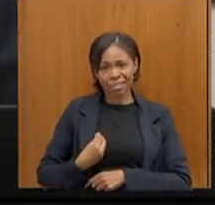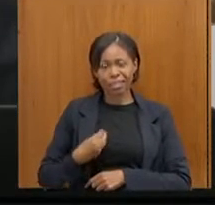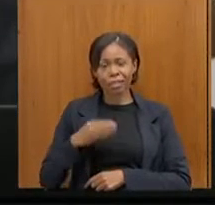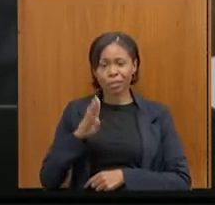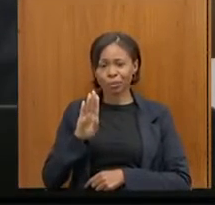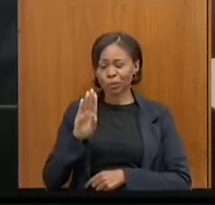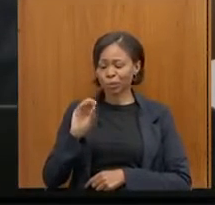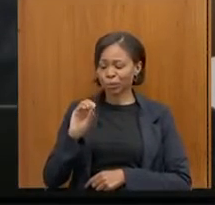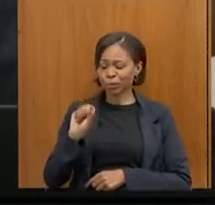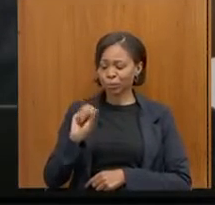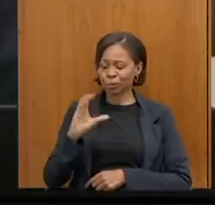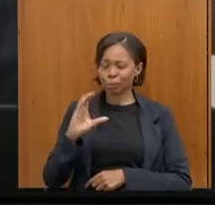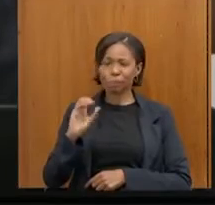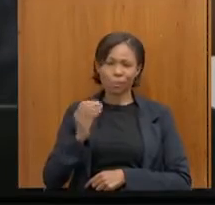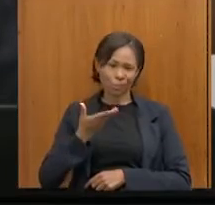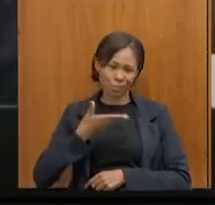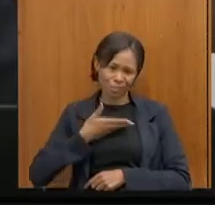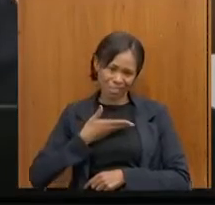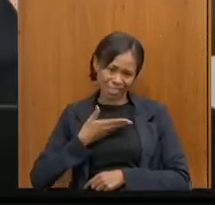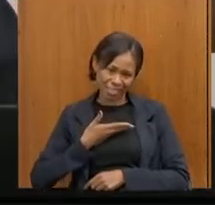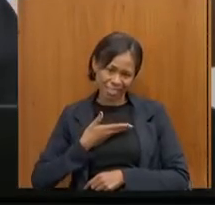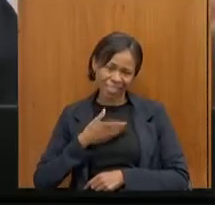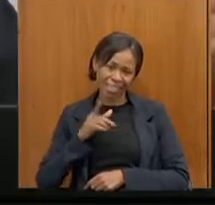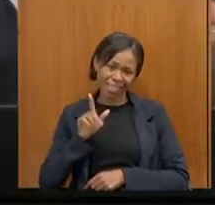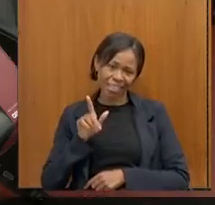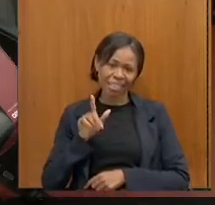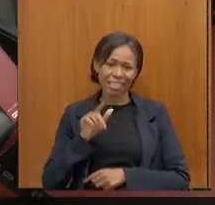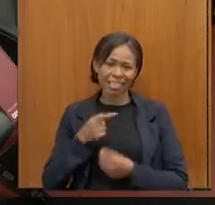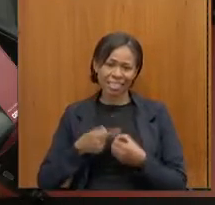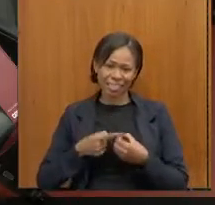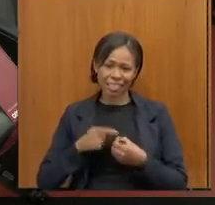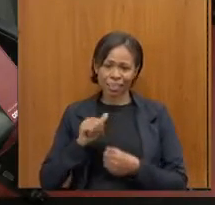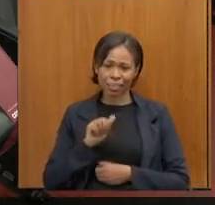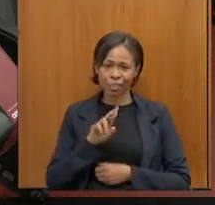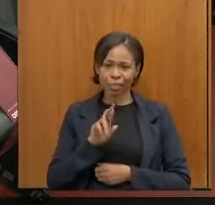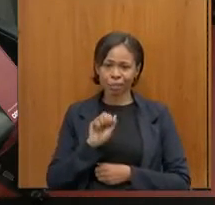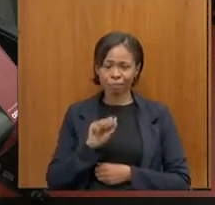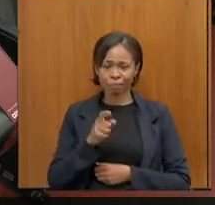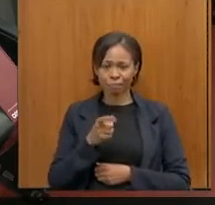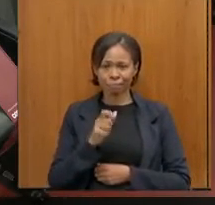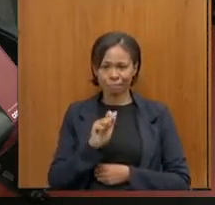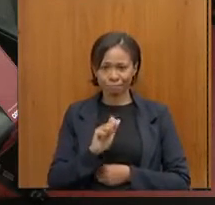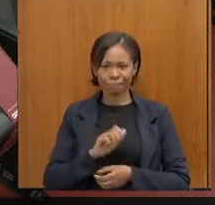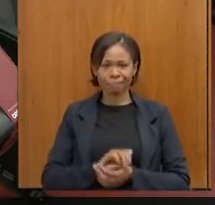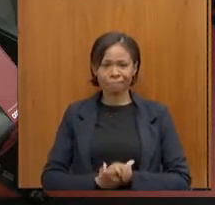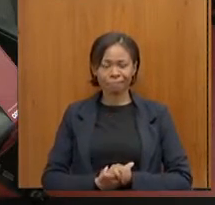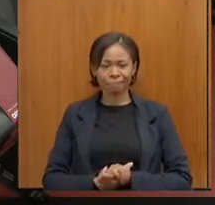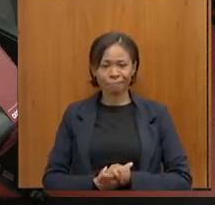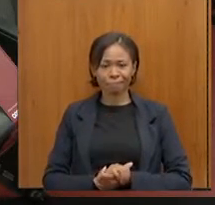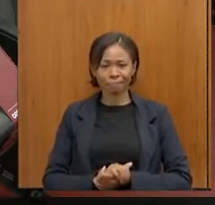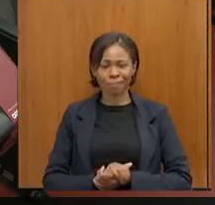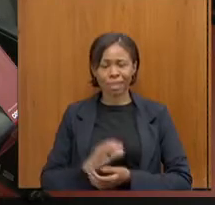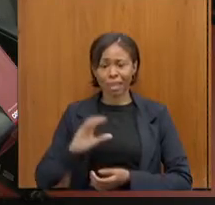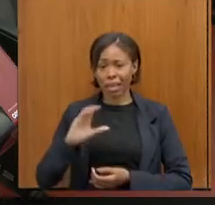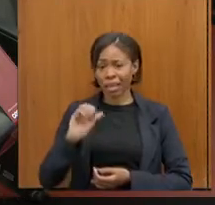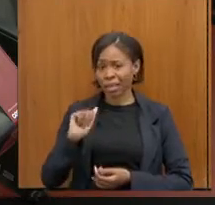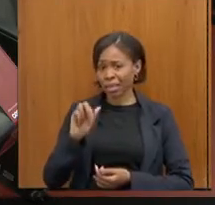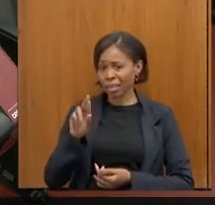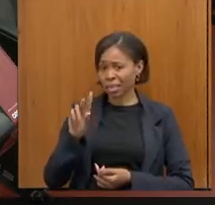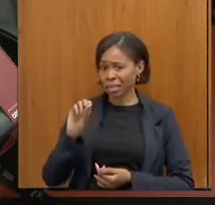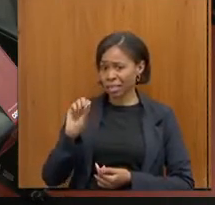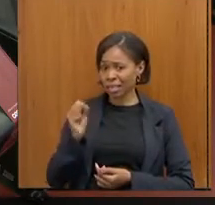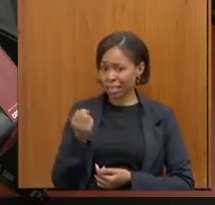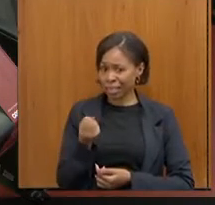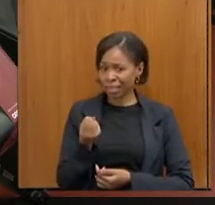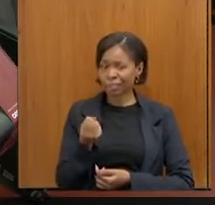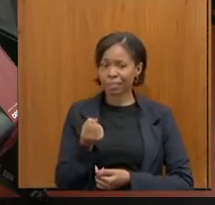amigo Bosco na nossa querida Araxá o deputado Carlos Pimenta do deputado